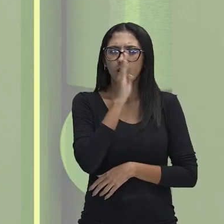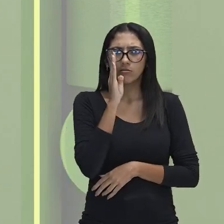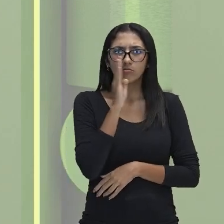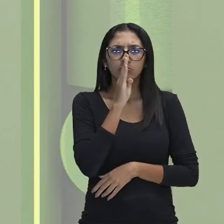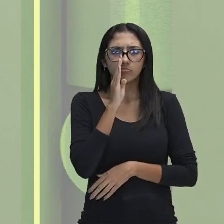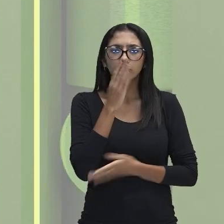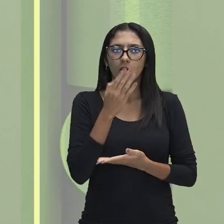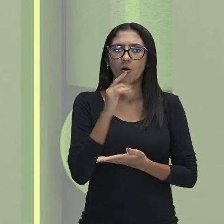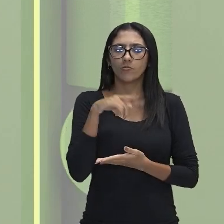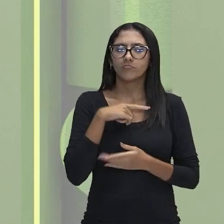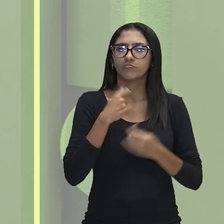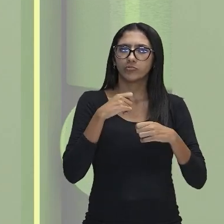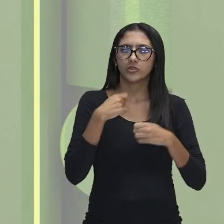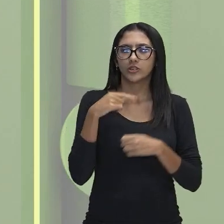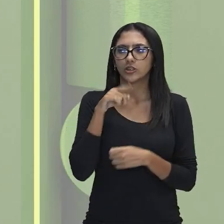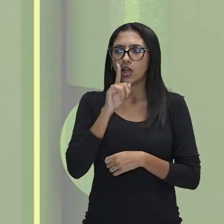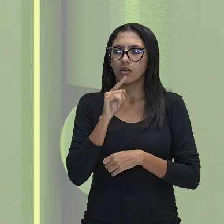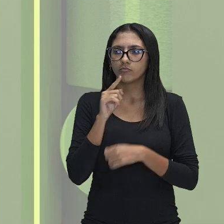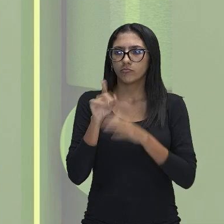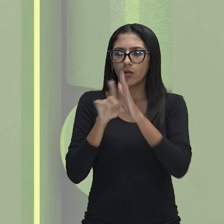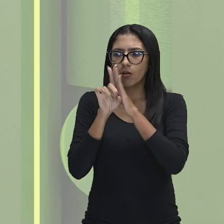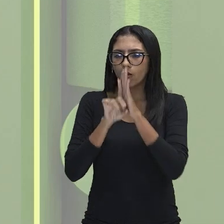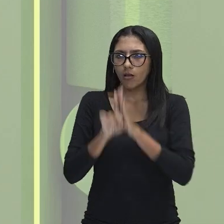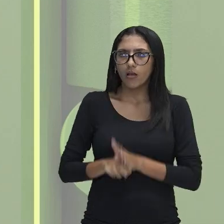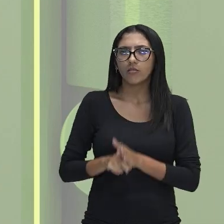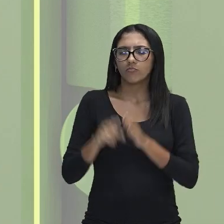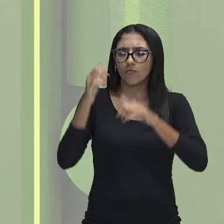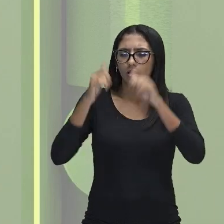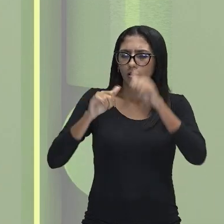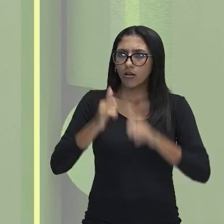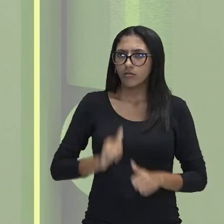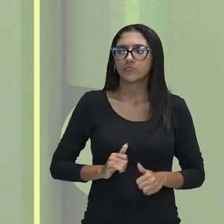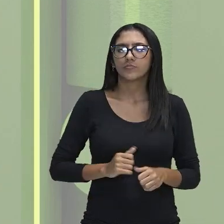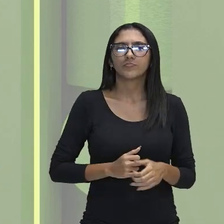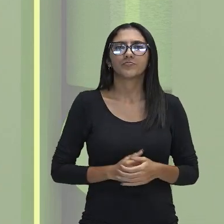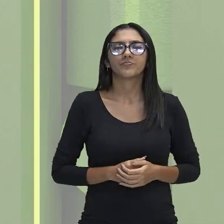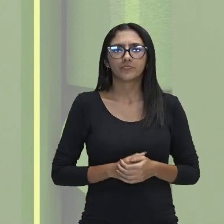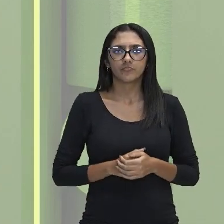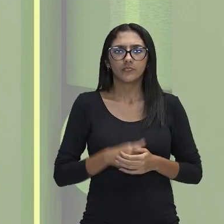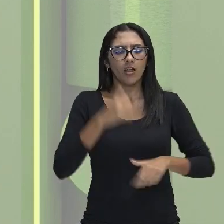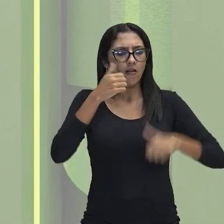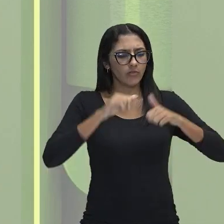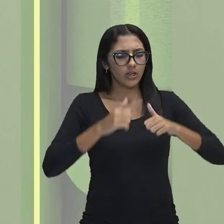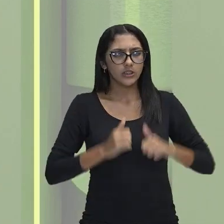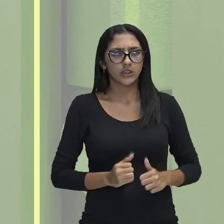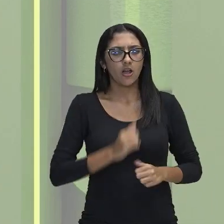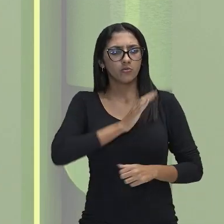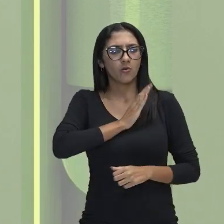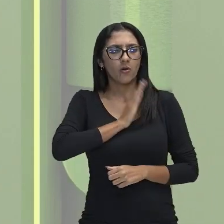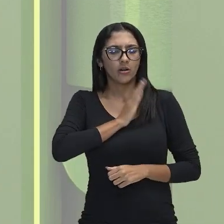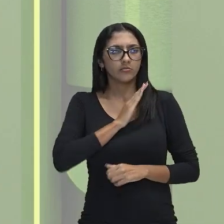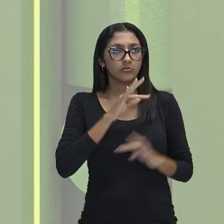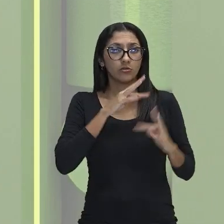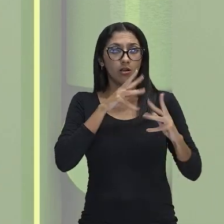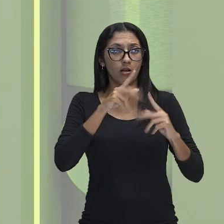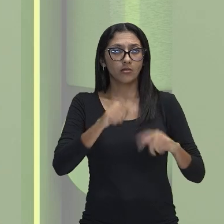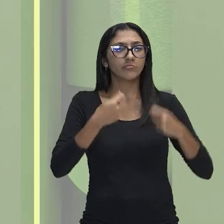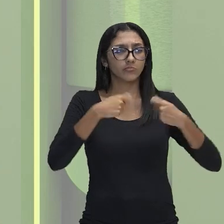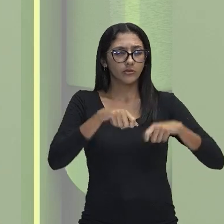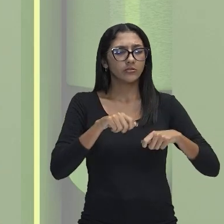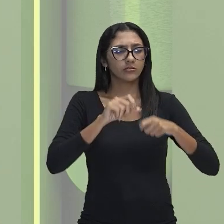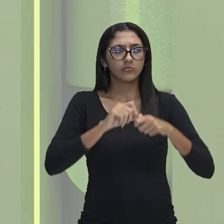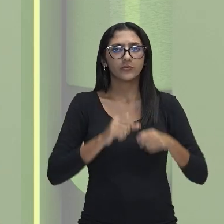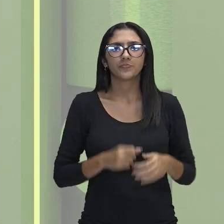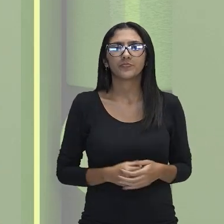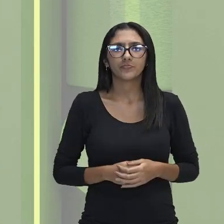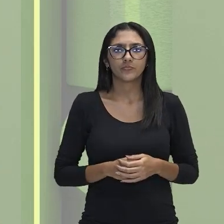é hora de procurar um médico. Os exames cardiológicos todos nós temos que fazer, e isso só é